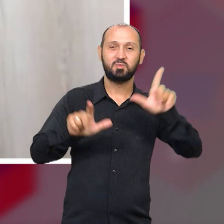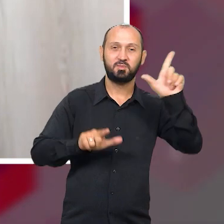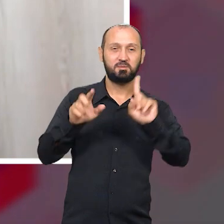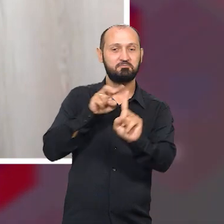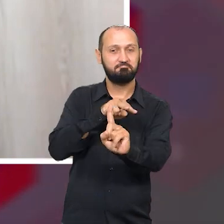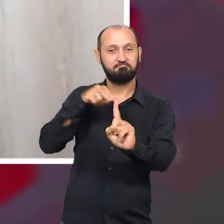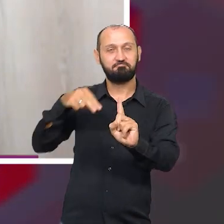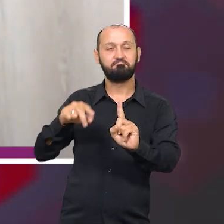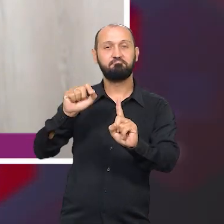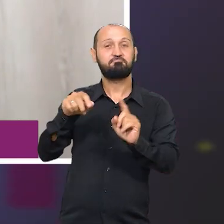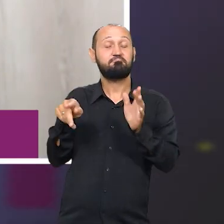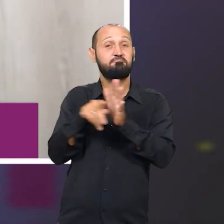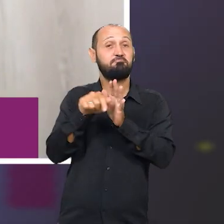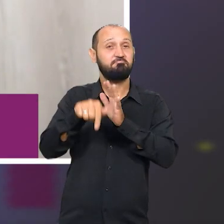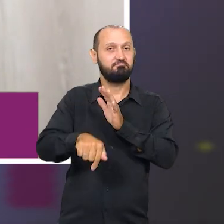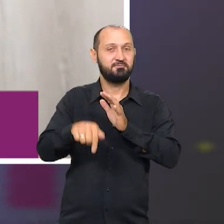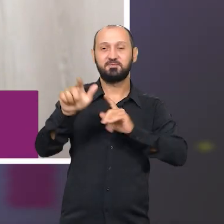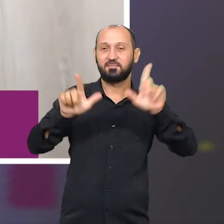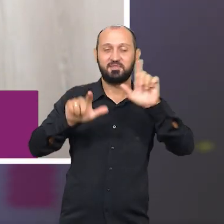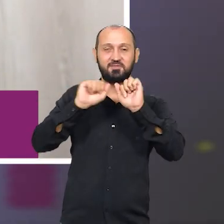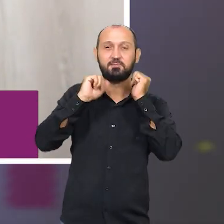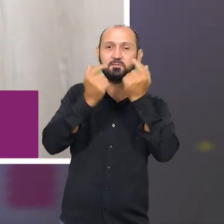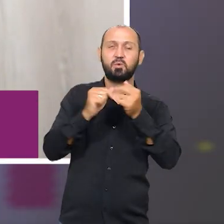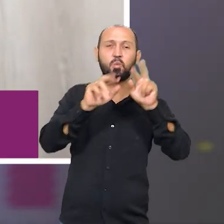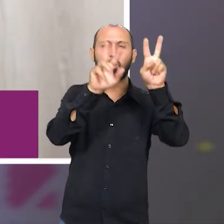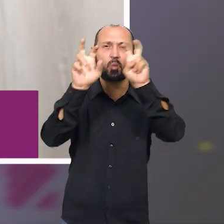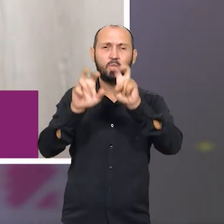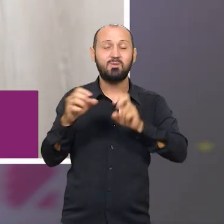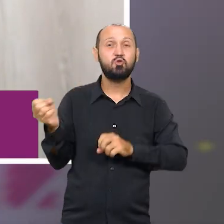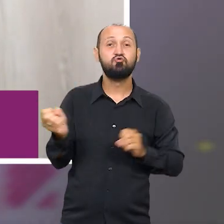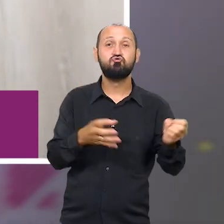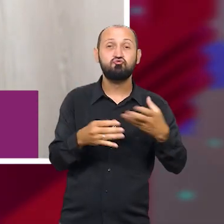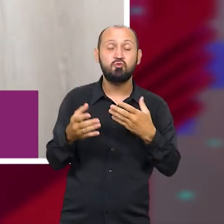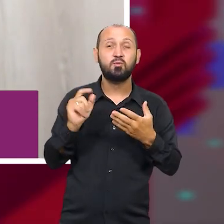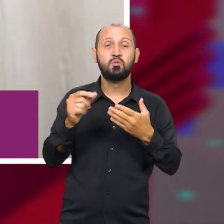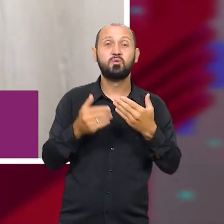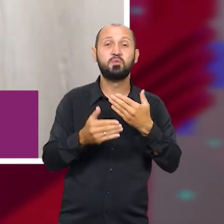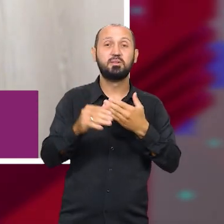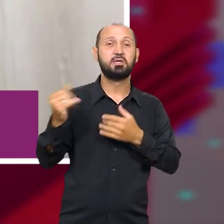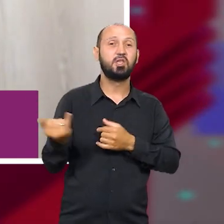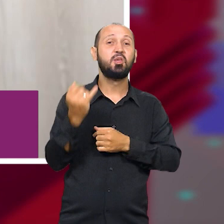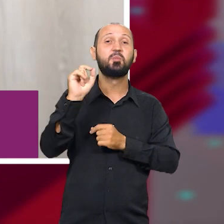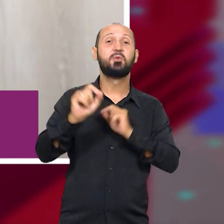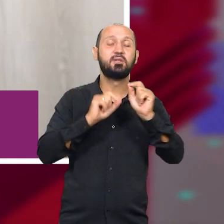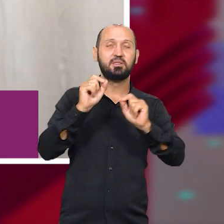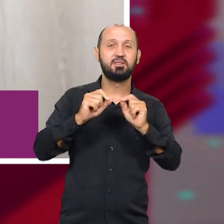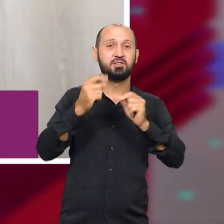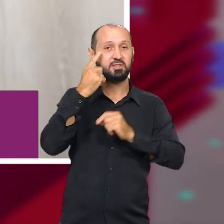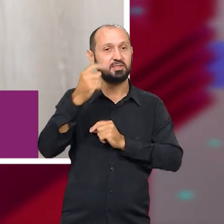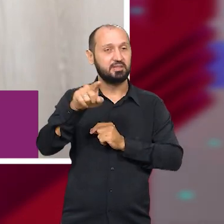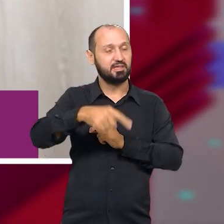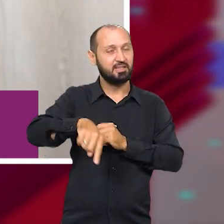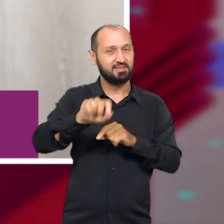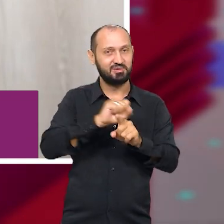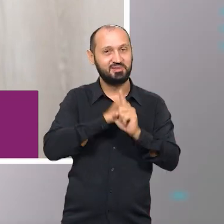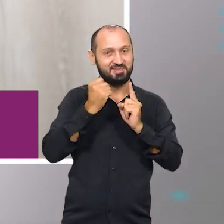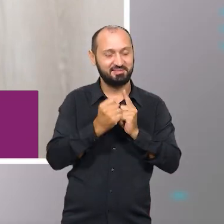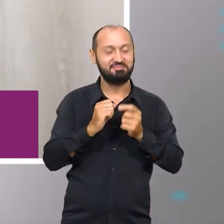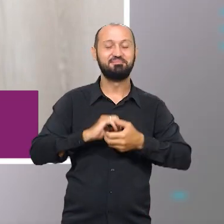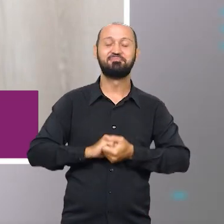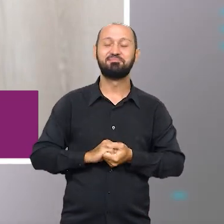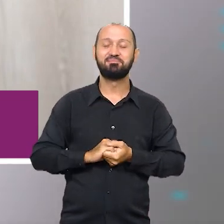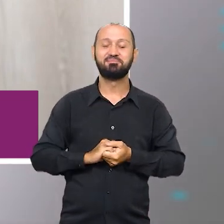Olá, esse é o Perspectiva, programa da TV Assembleia que trata de temas atuais, relevantes e de interesse